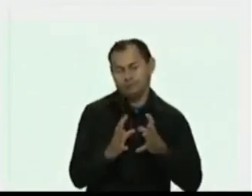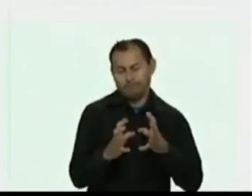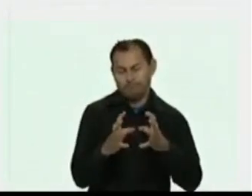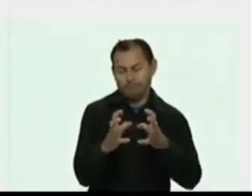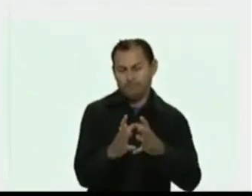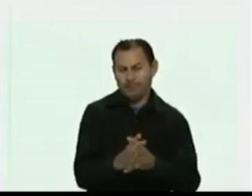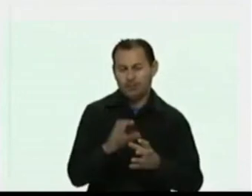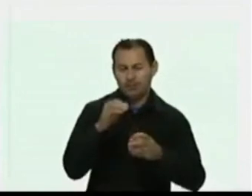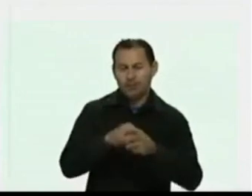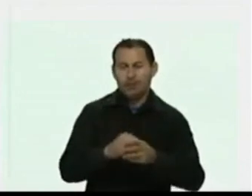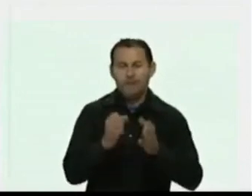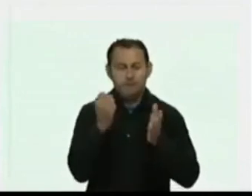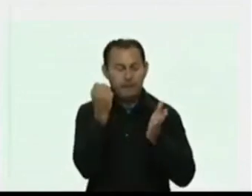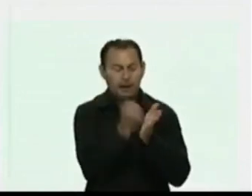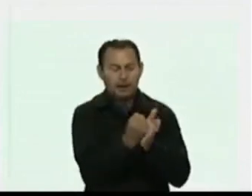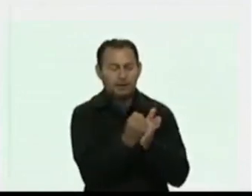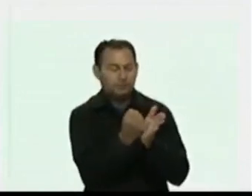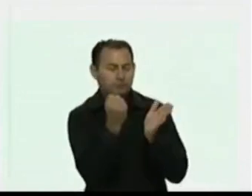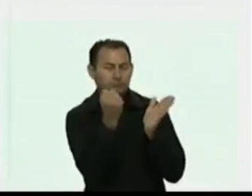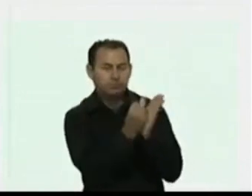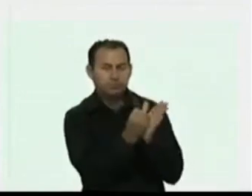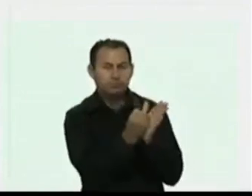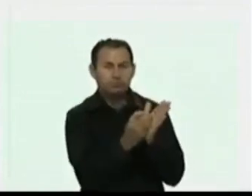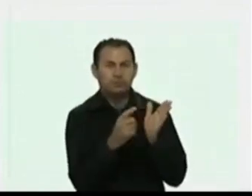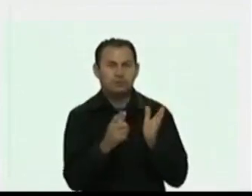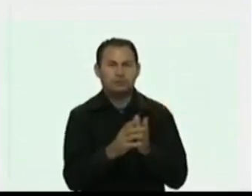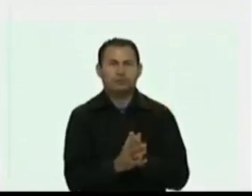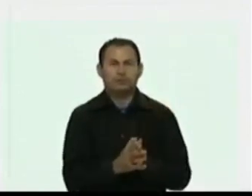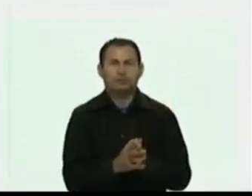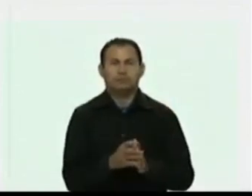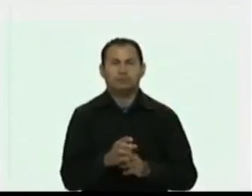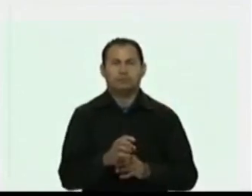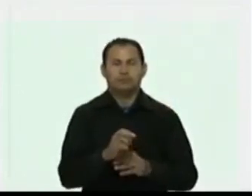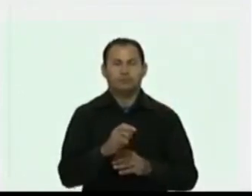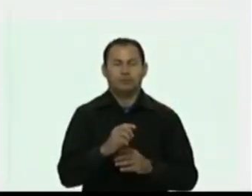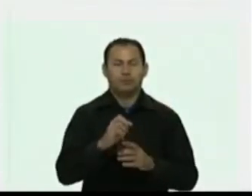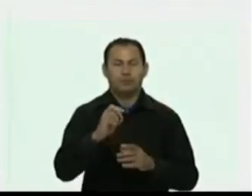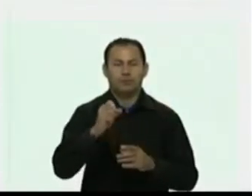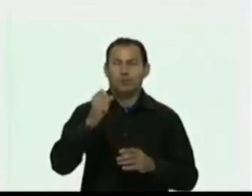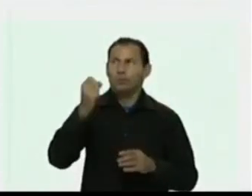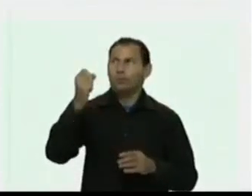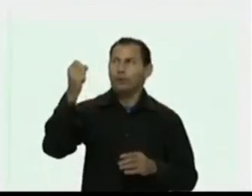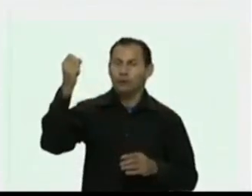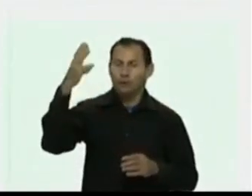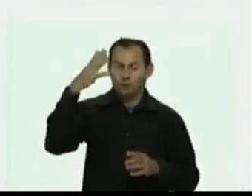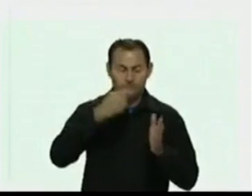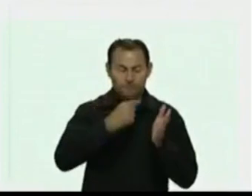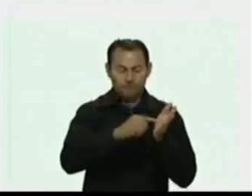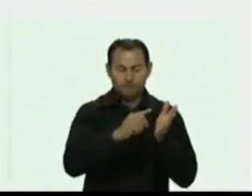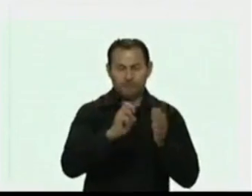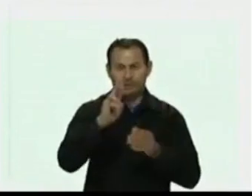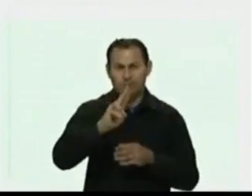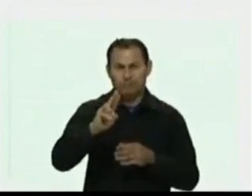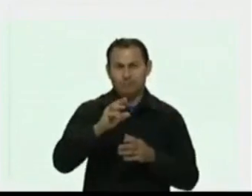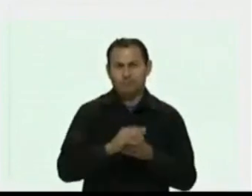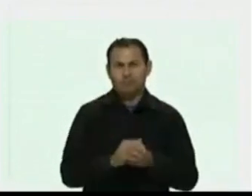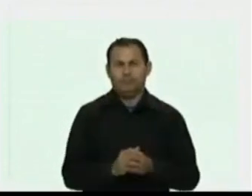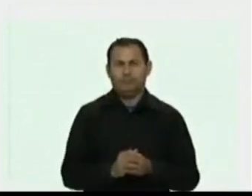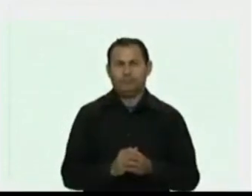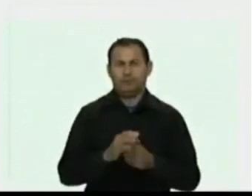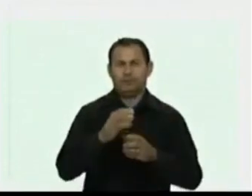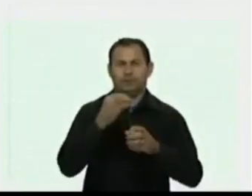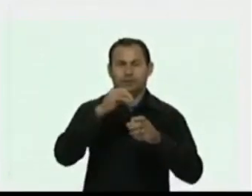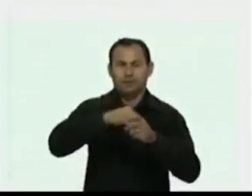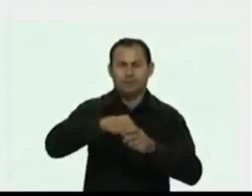e eles pegaram e marcaram o fósforo, radioativamente, né? O fósforo que é usado na estrutura do